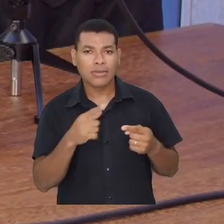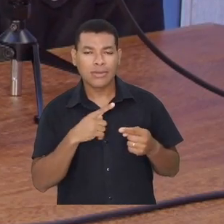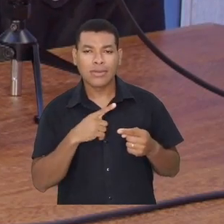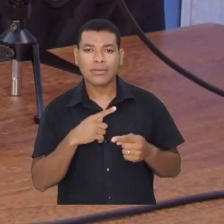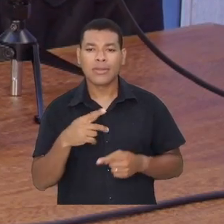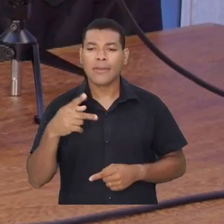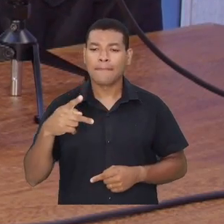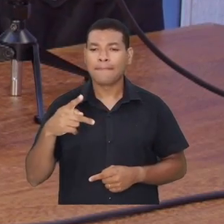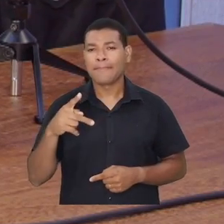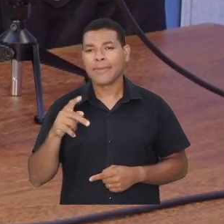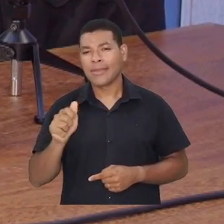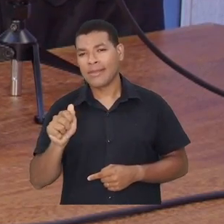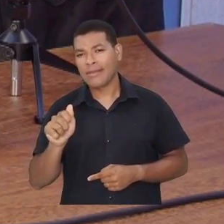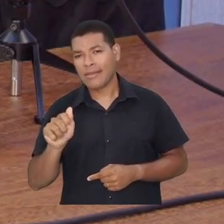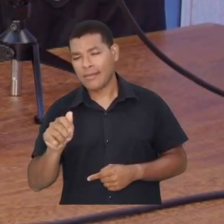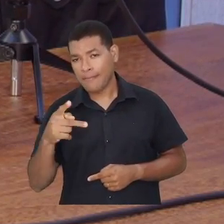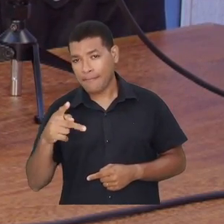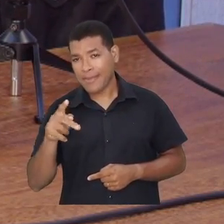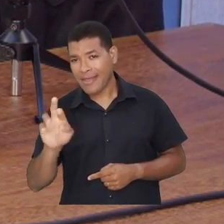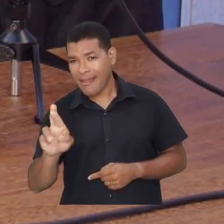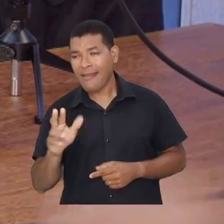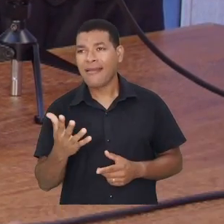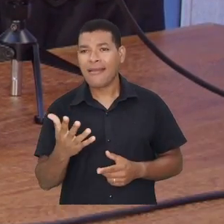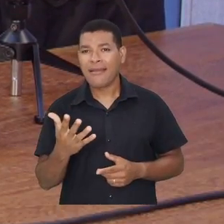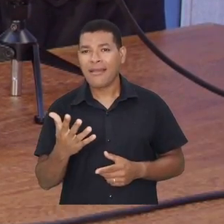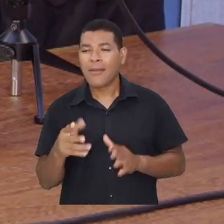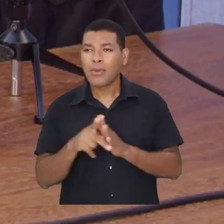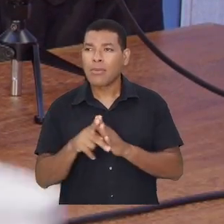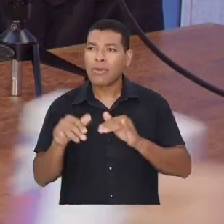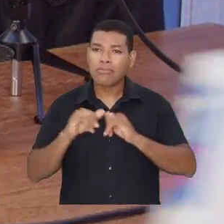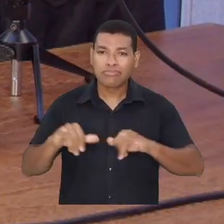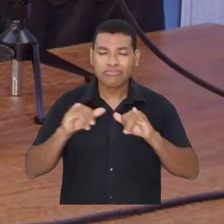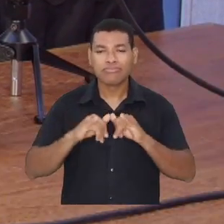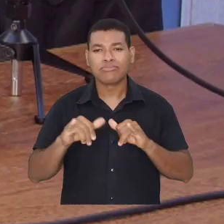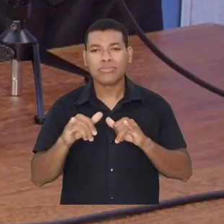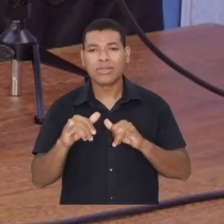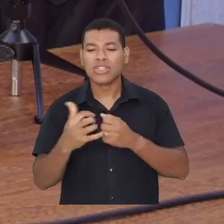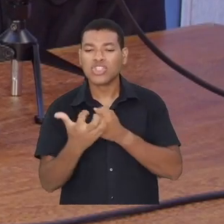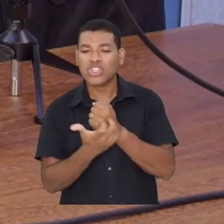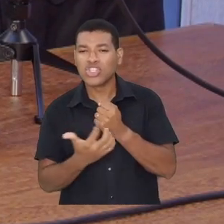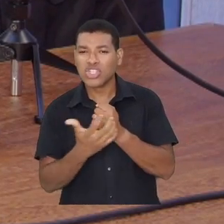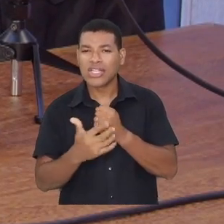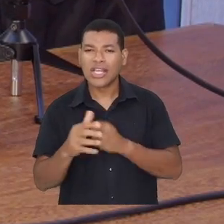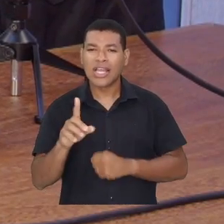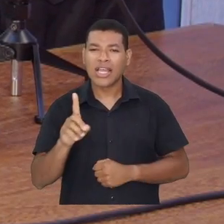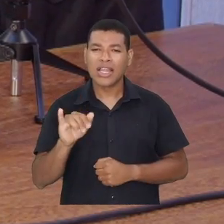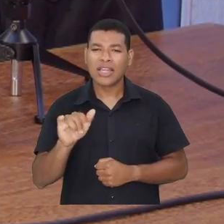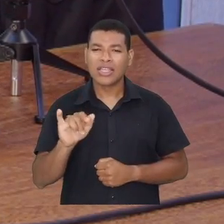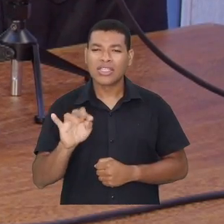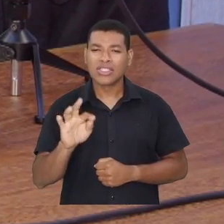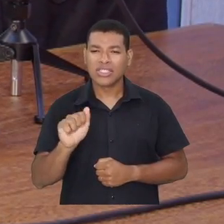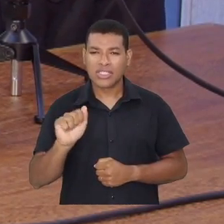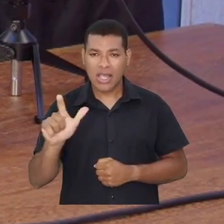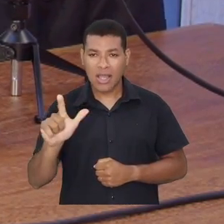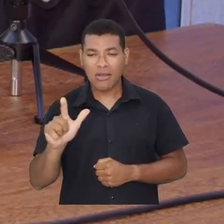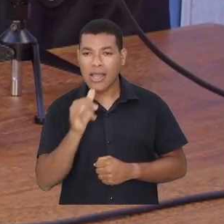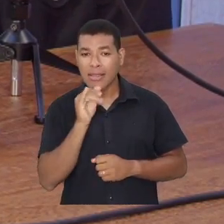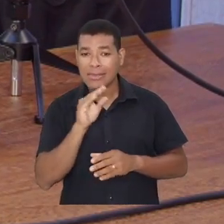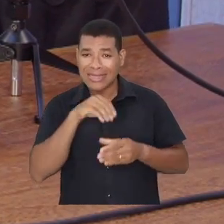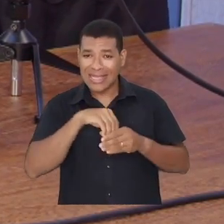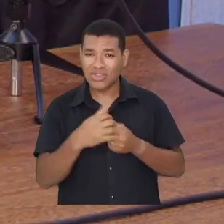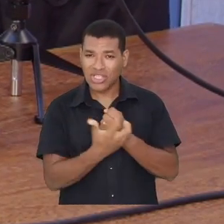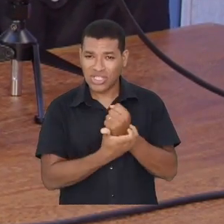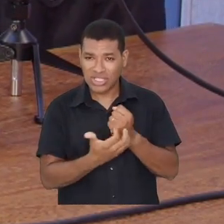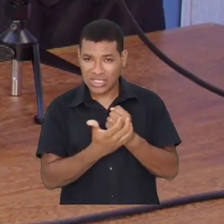PR, para a imprensa, né? O que vai para o digital? E aí, olhando dentro de digital, não só